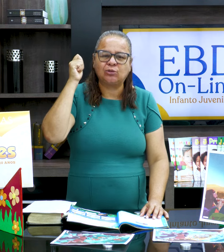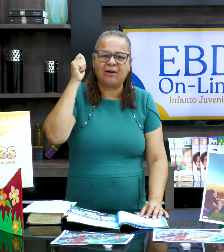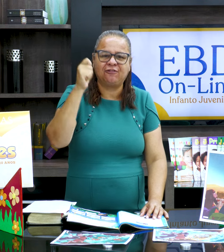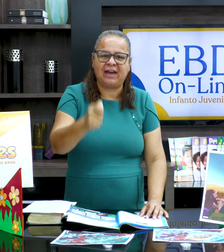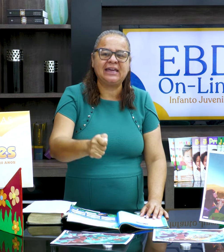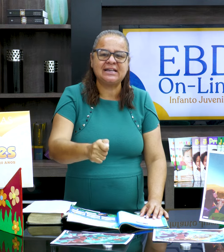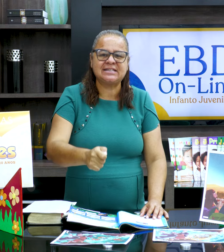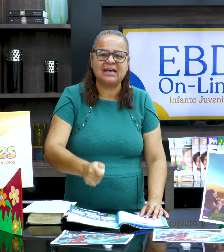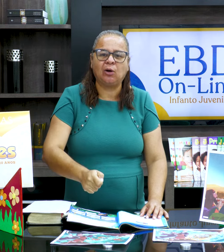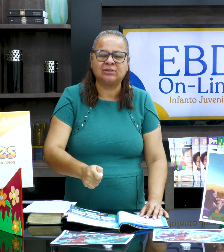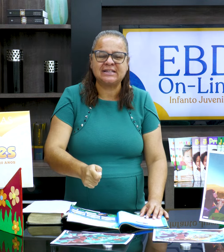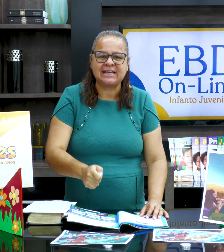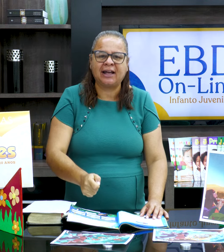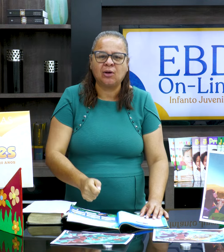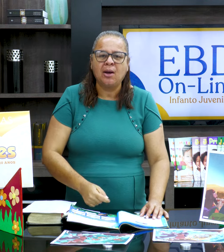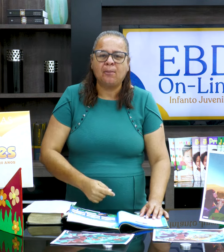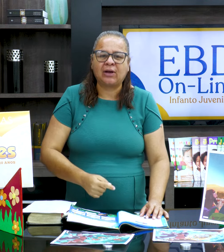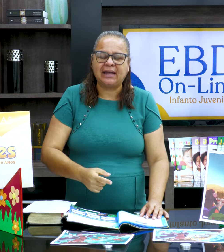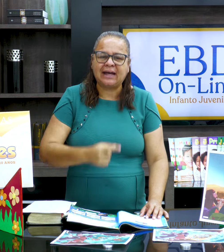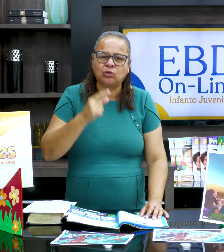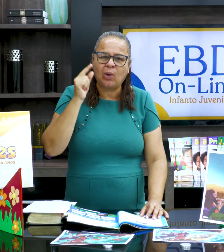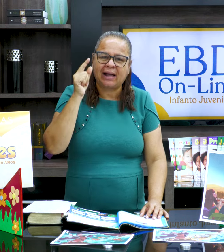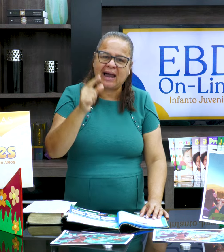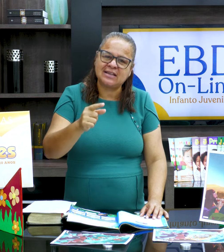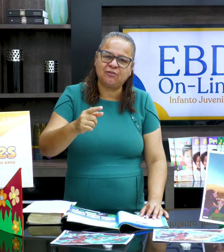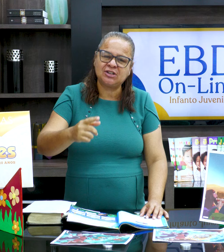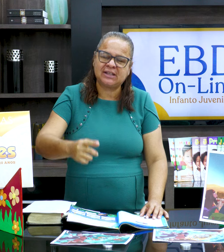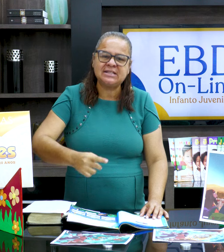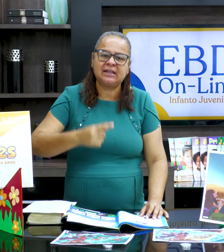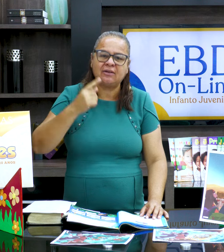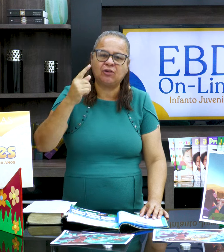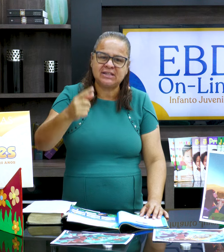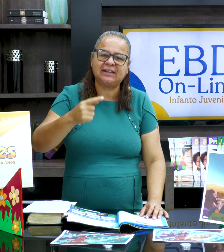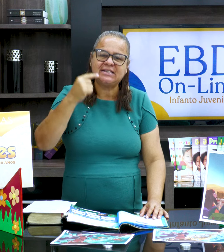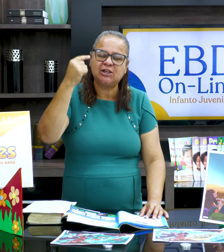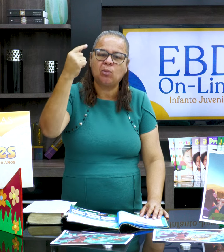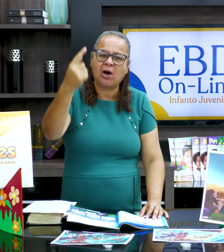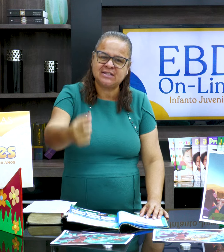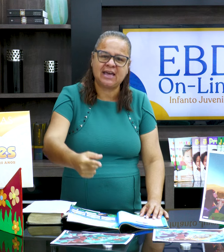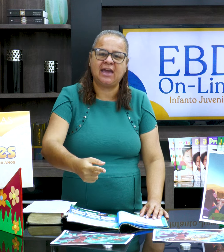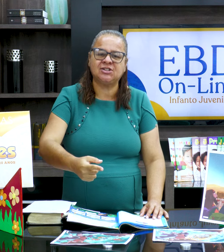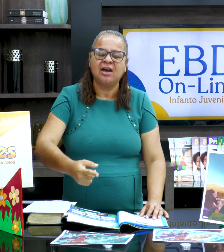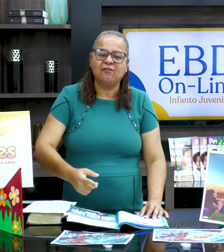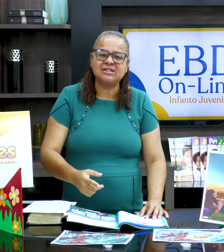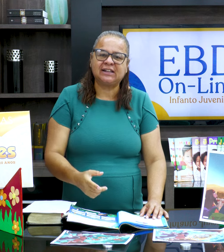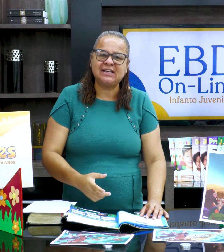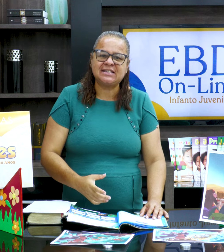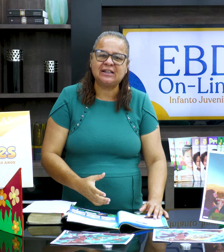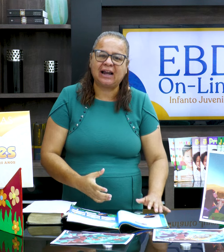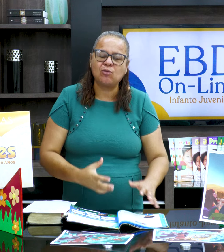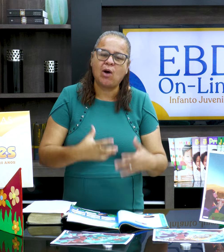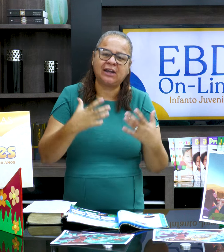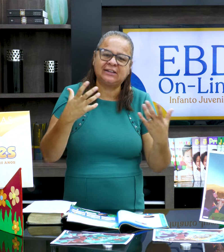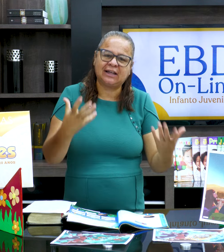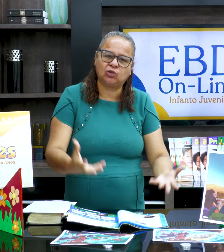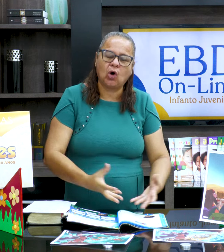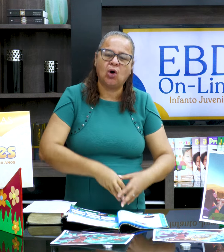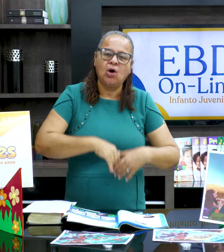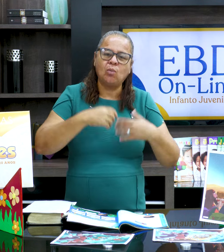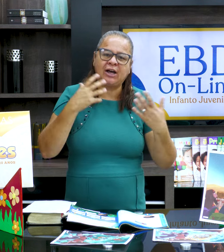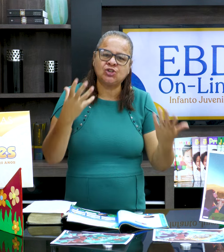coloca a tua fé em ação Tá certo porque na tua classe você você tem sido Moisés você tem sido ali um